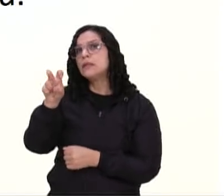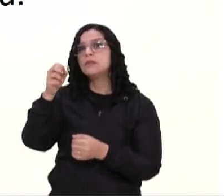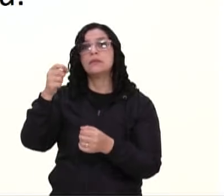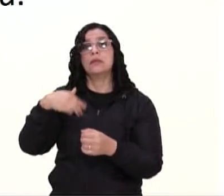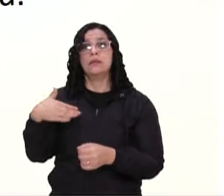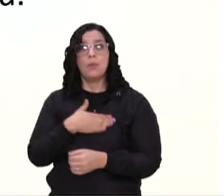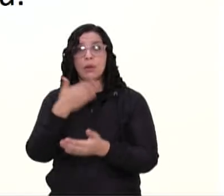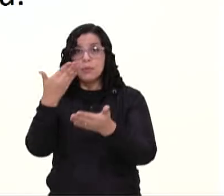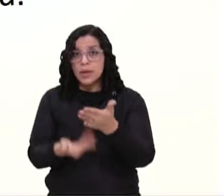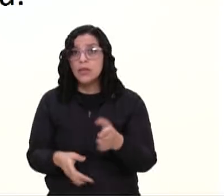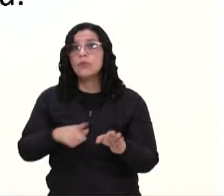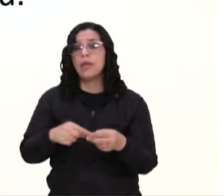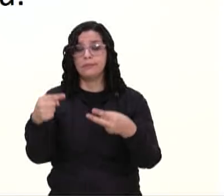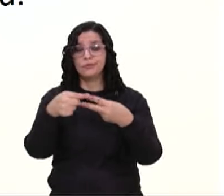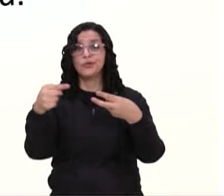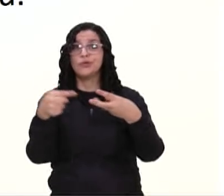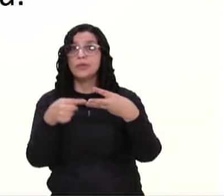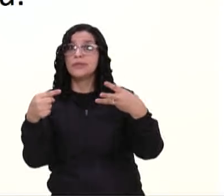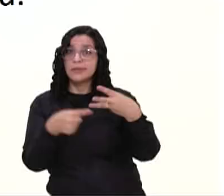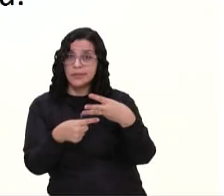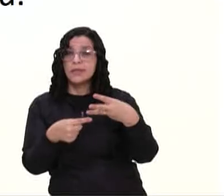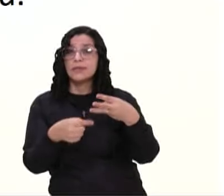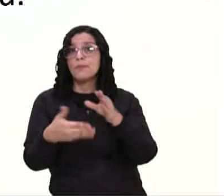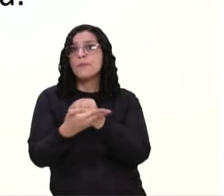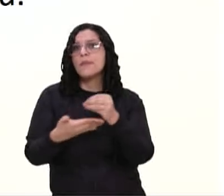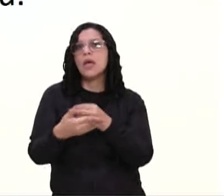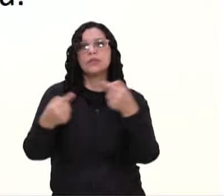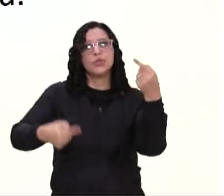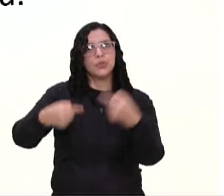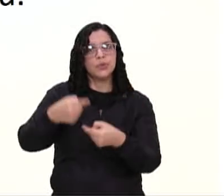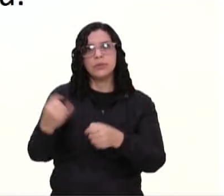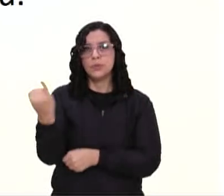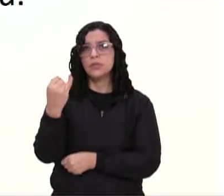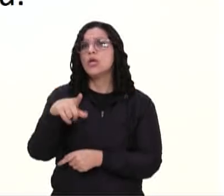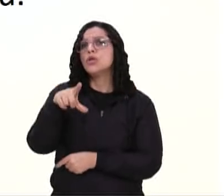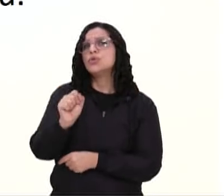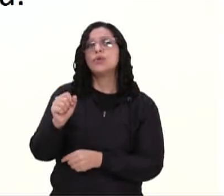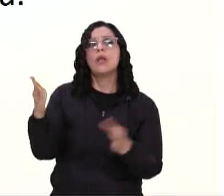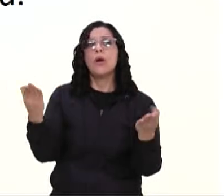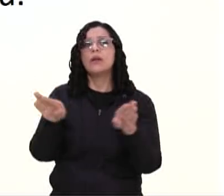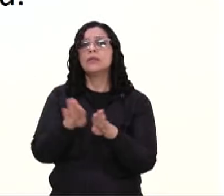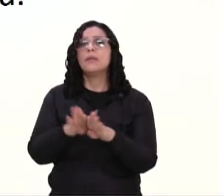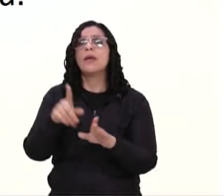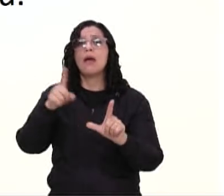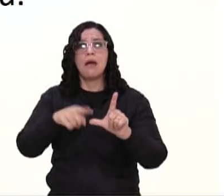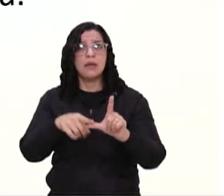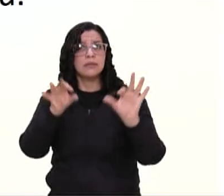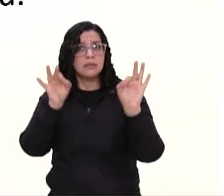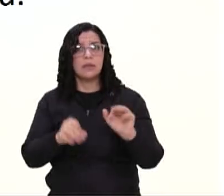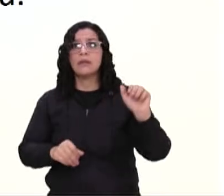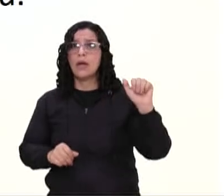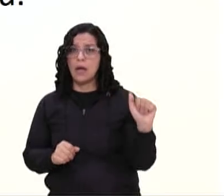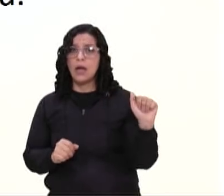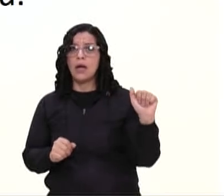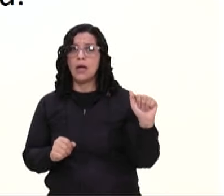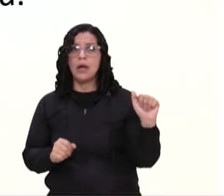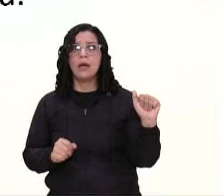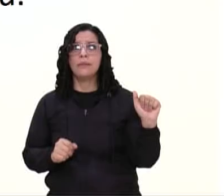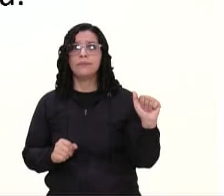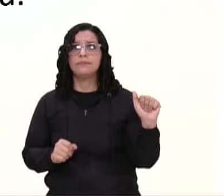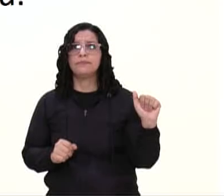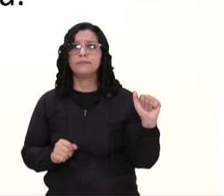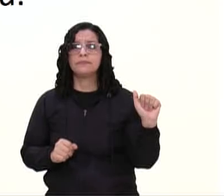Bonaparte, baseou-se em três princípios políticos fundamentais. Assinale a opção que apresenta corretamente esses princípios. A.